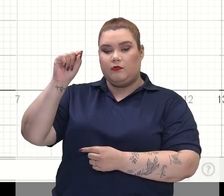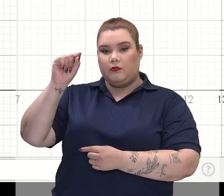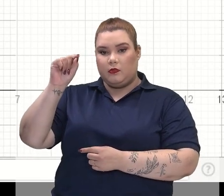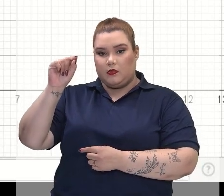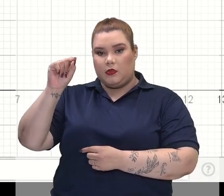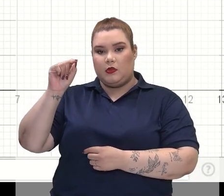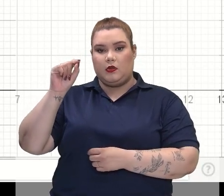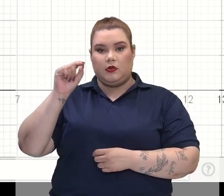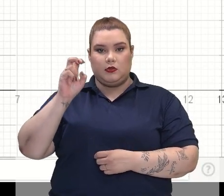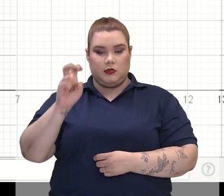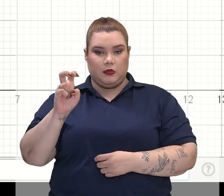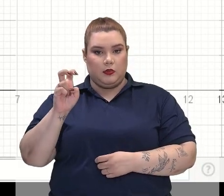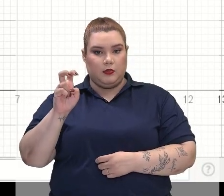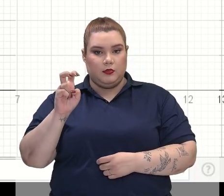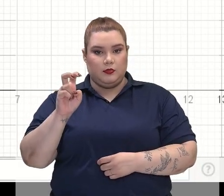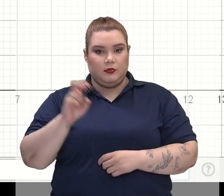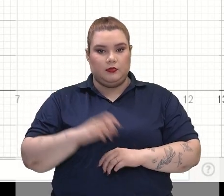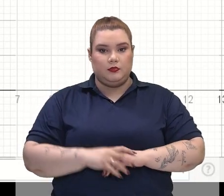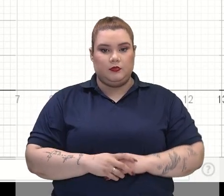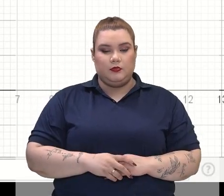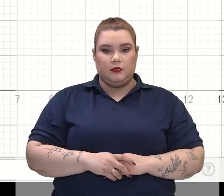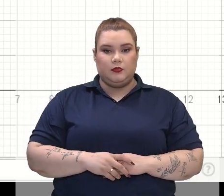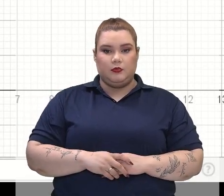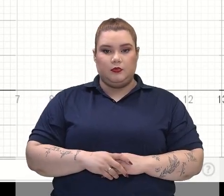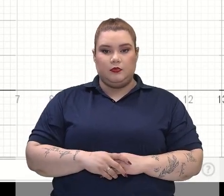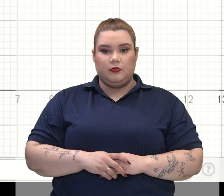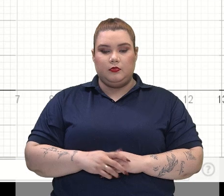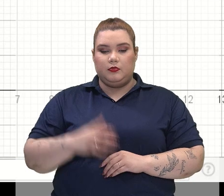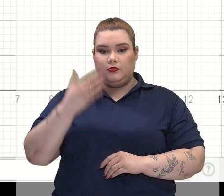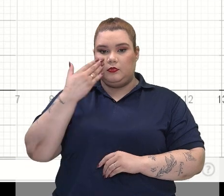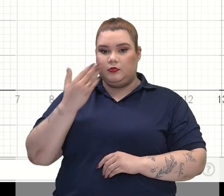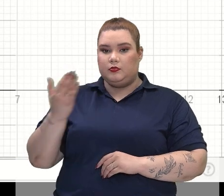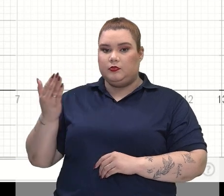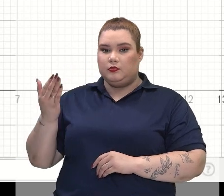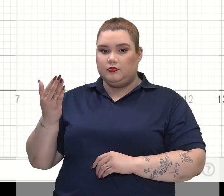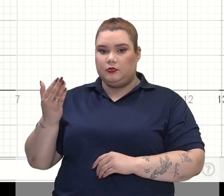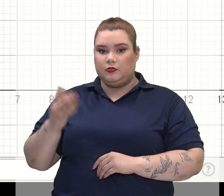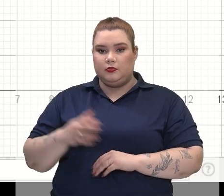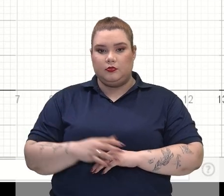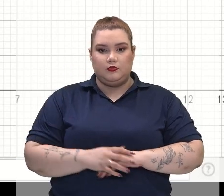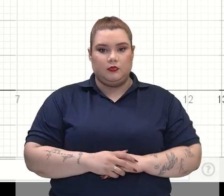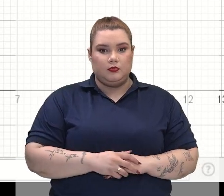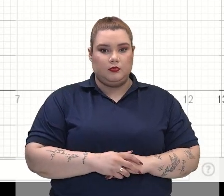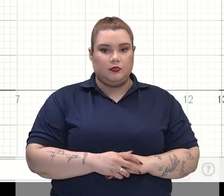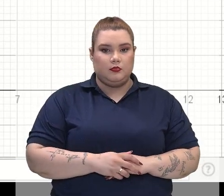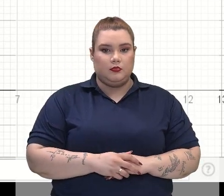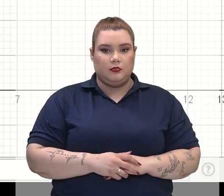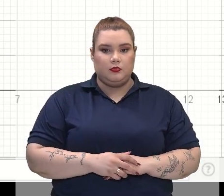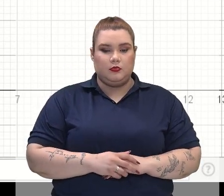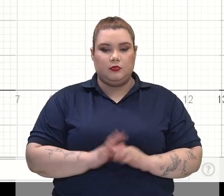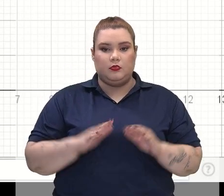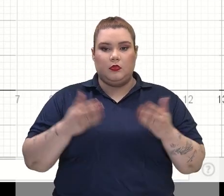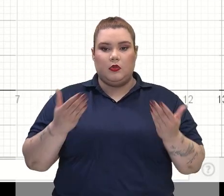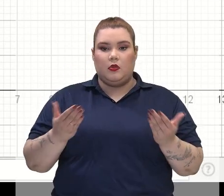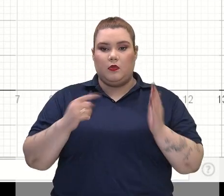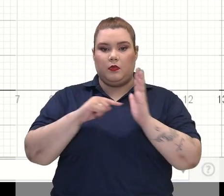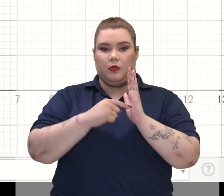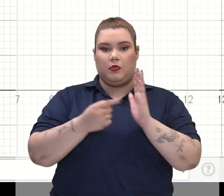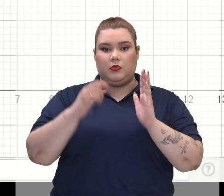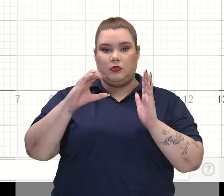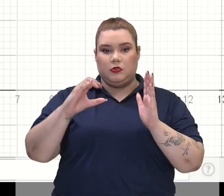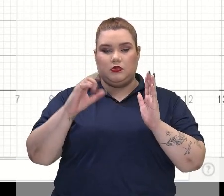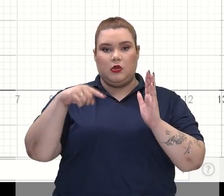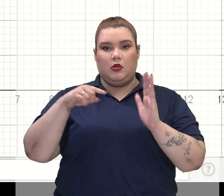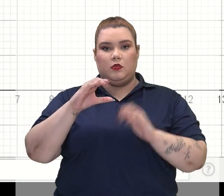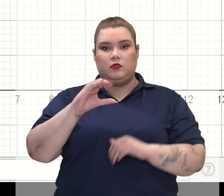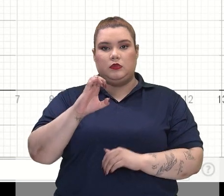Y, está no valor 5. Então, ó, 3 em X, 5 em Y. Quem é o ponto C, pessoal? É o centro